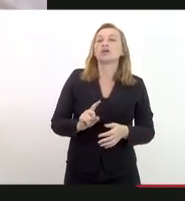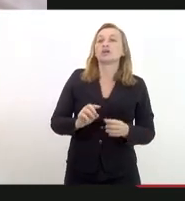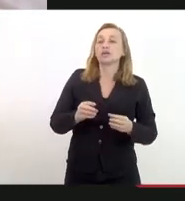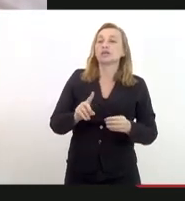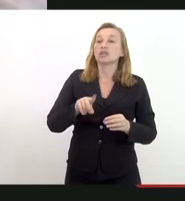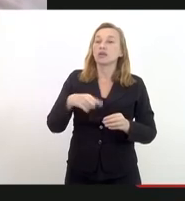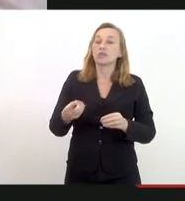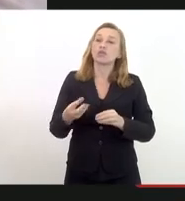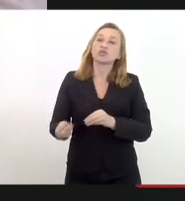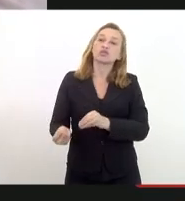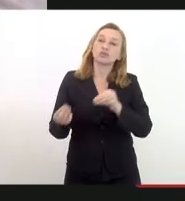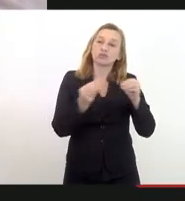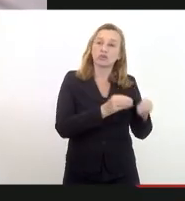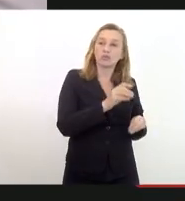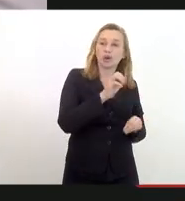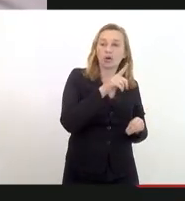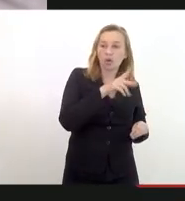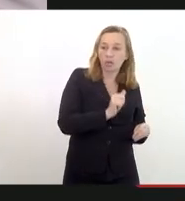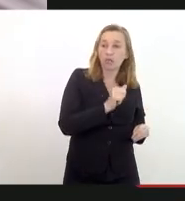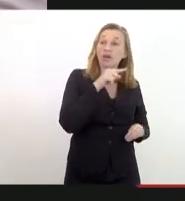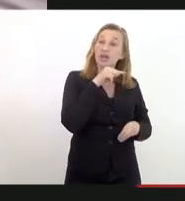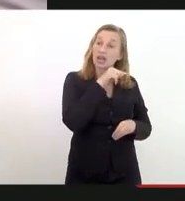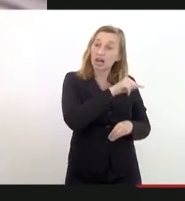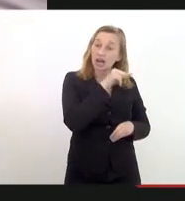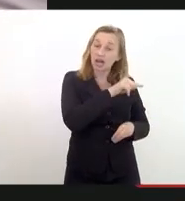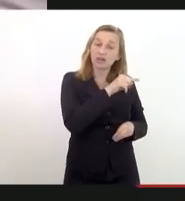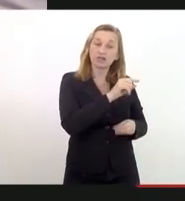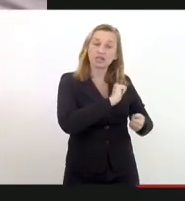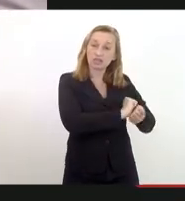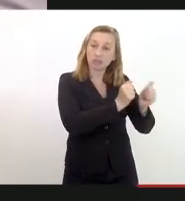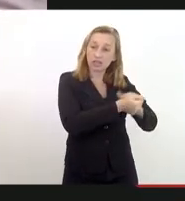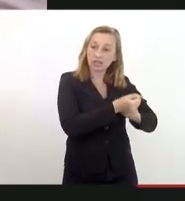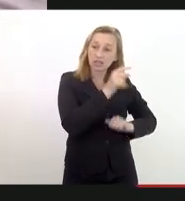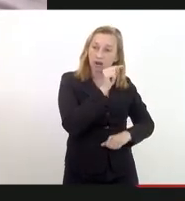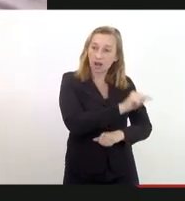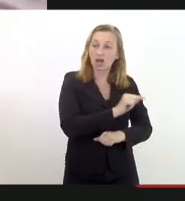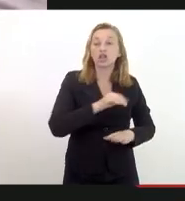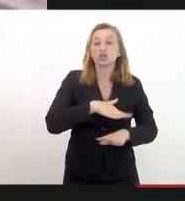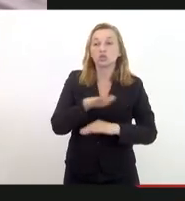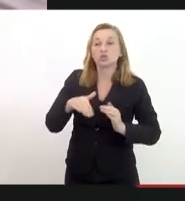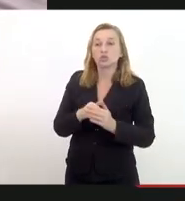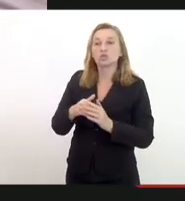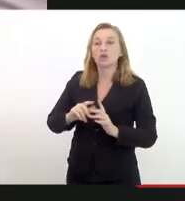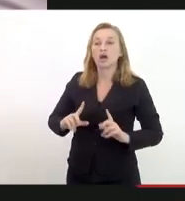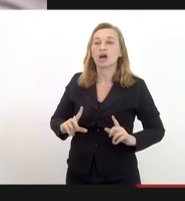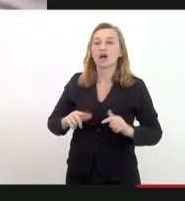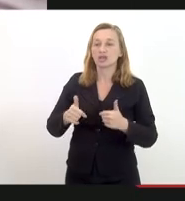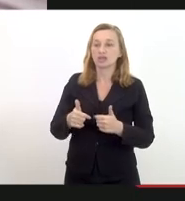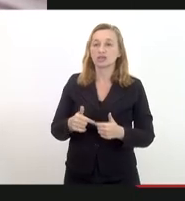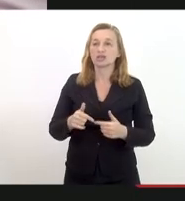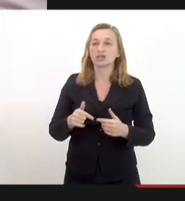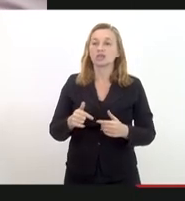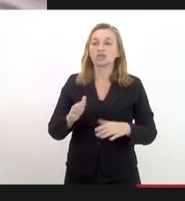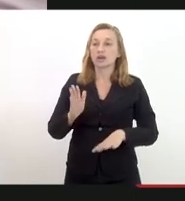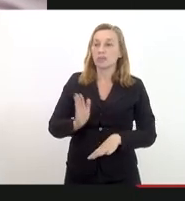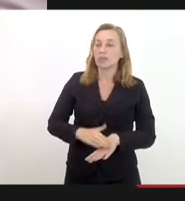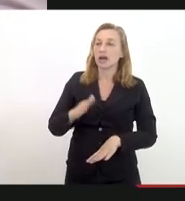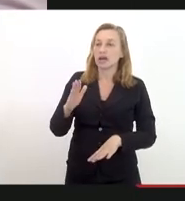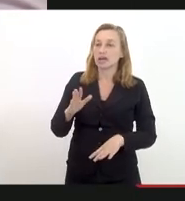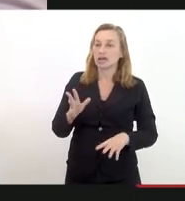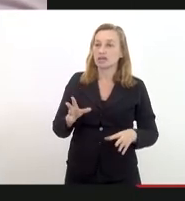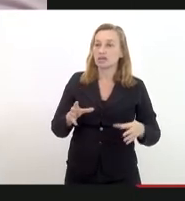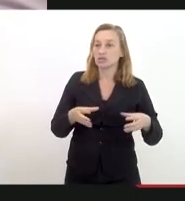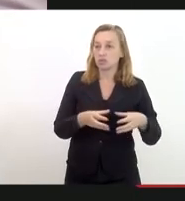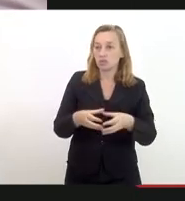devolver para a OPAS, para que eles também façam lá as adequações. Todas as ações, né, dos demais eixos, que a gente está considerando